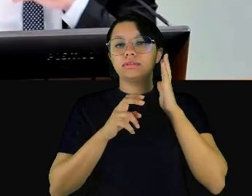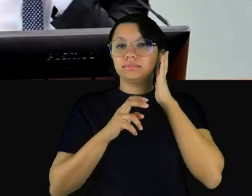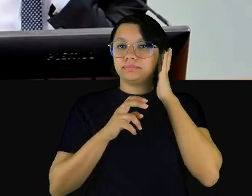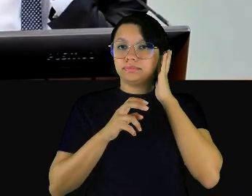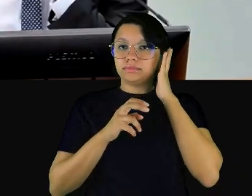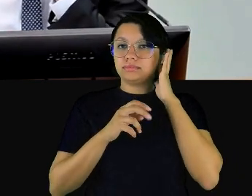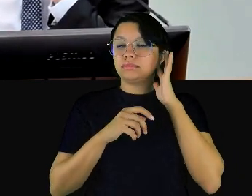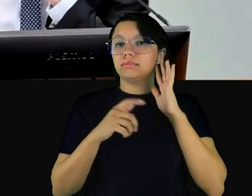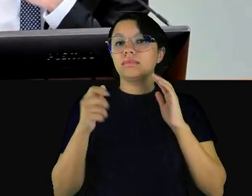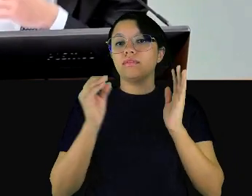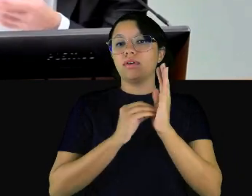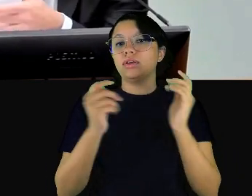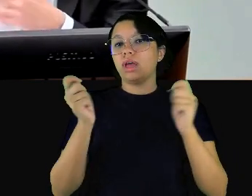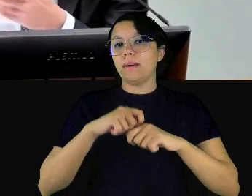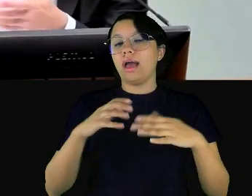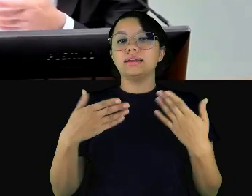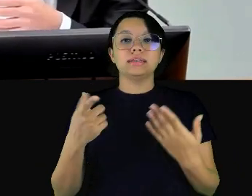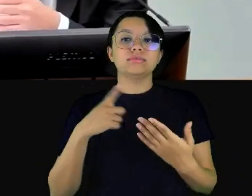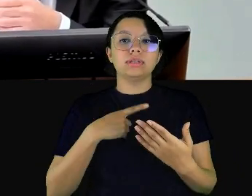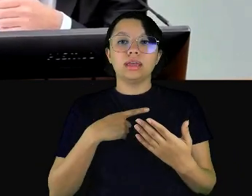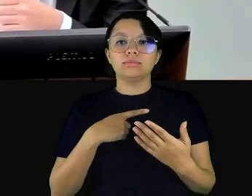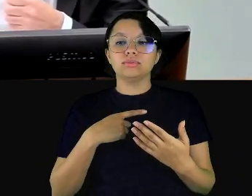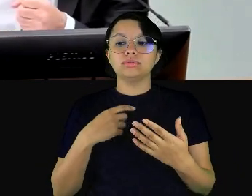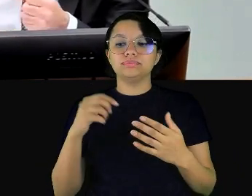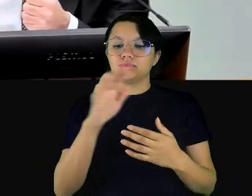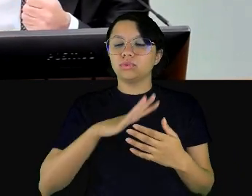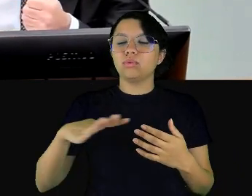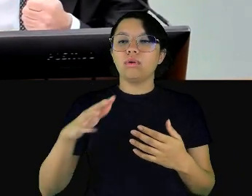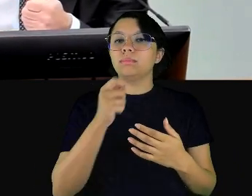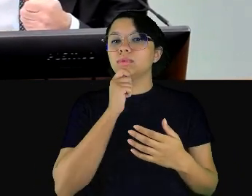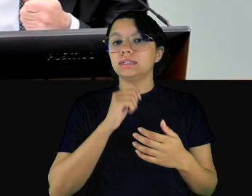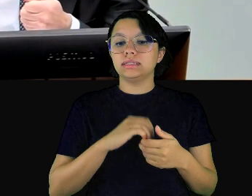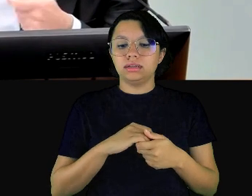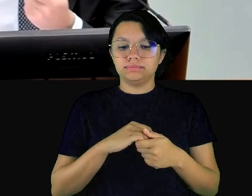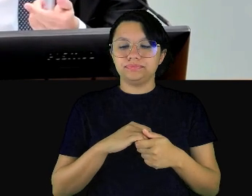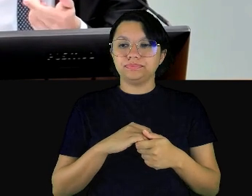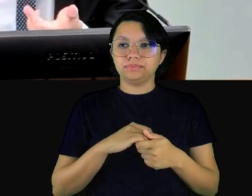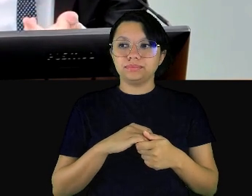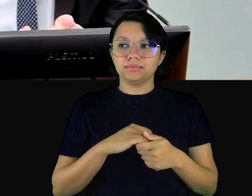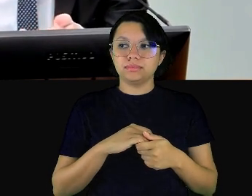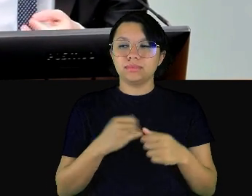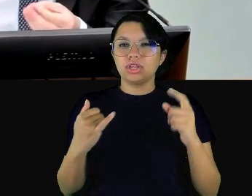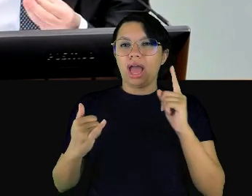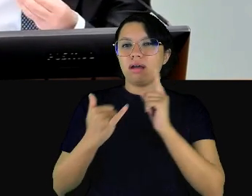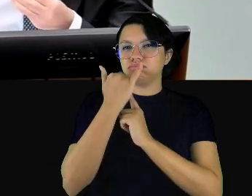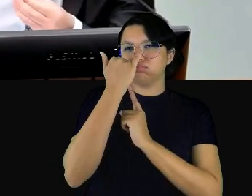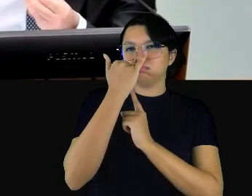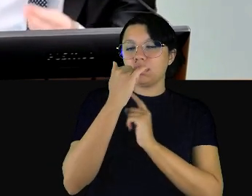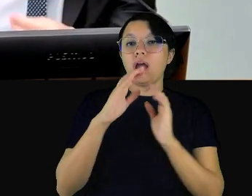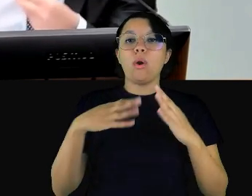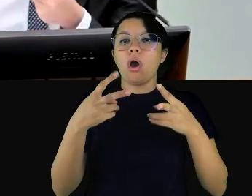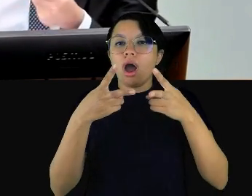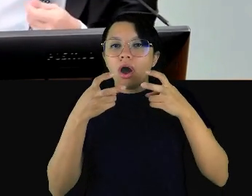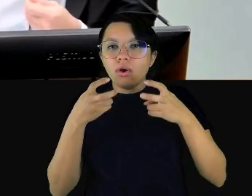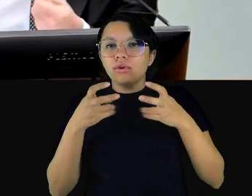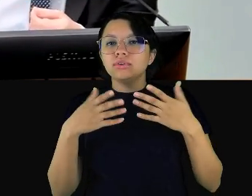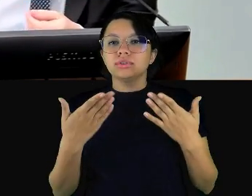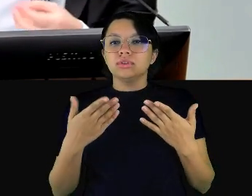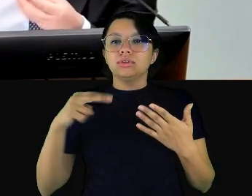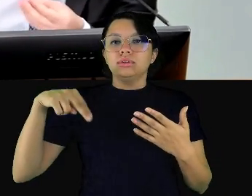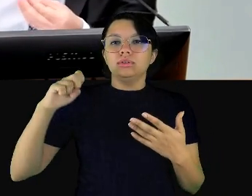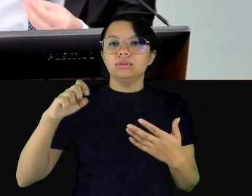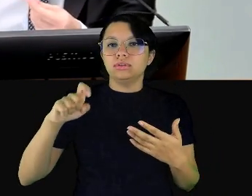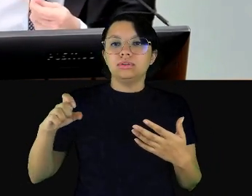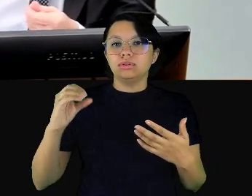da incapacidade. E nós temos, né, no âmbito ainda acidentário, quando reconhecido, então, o nexo